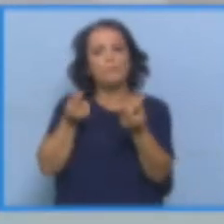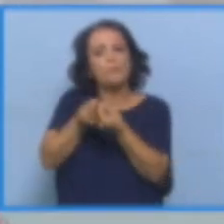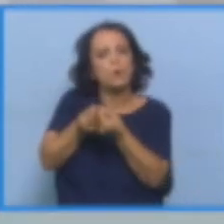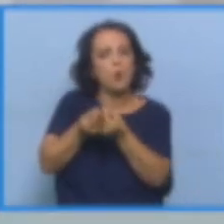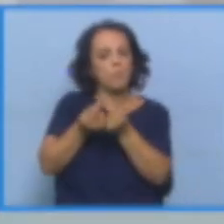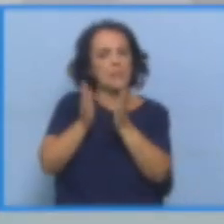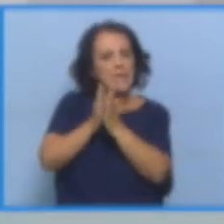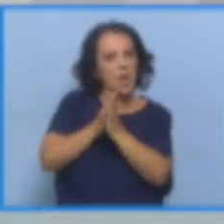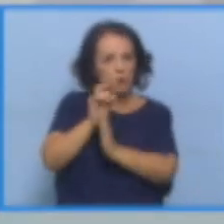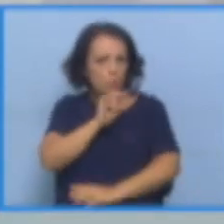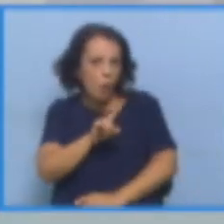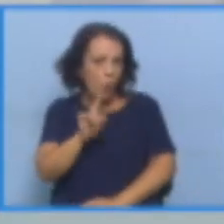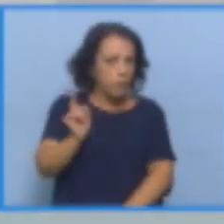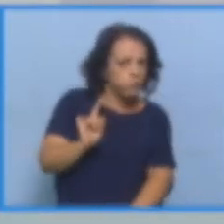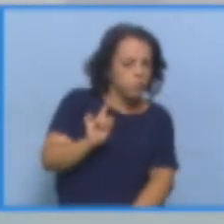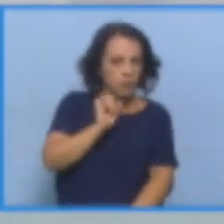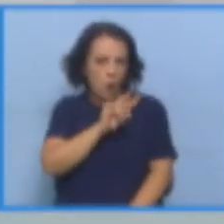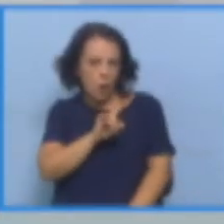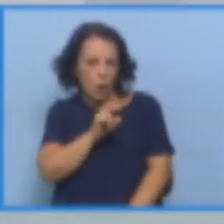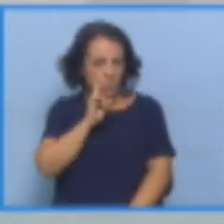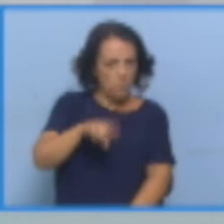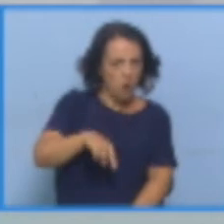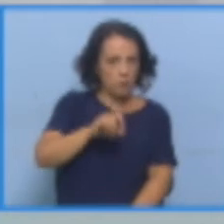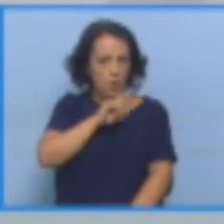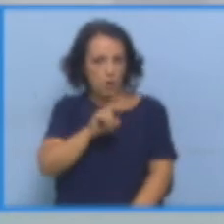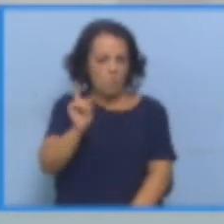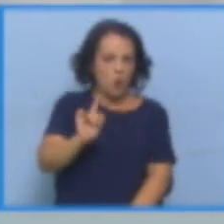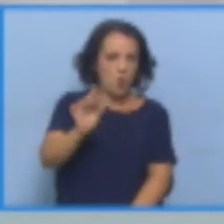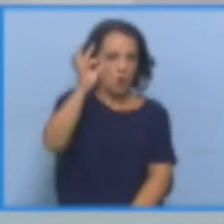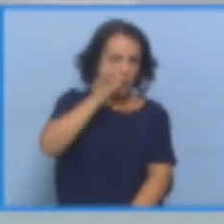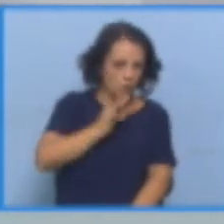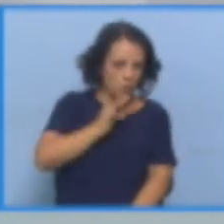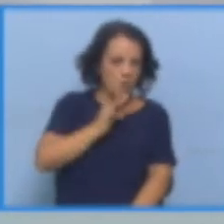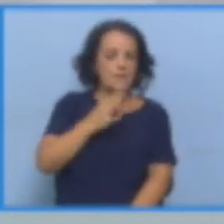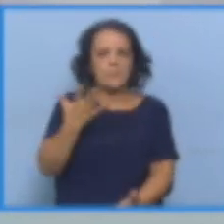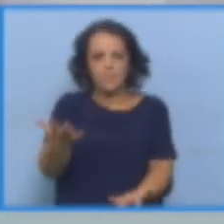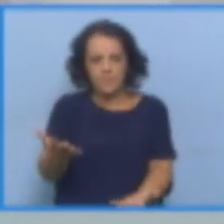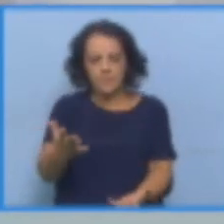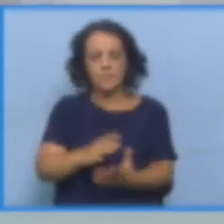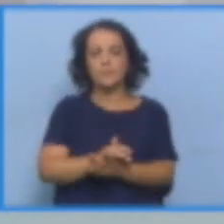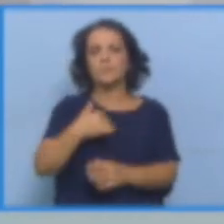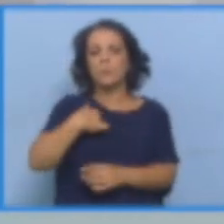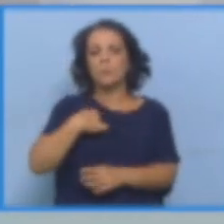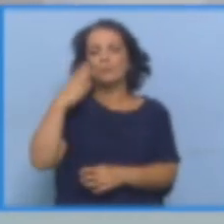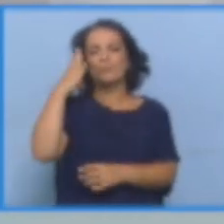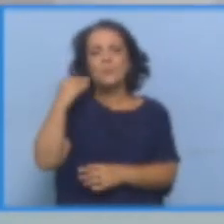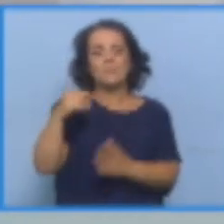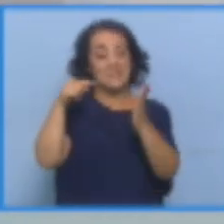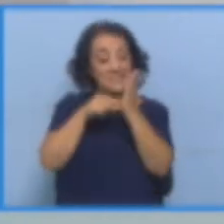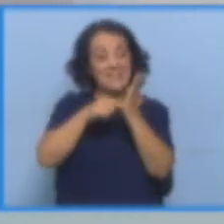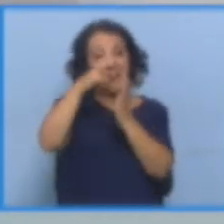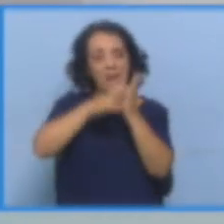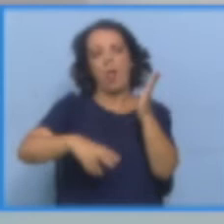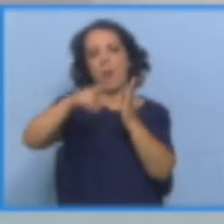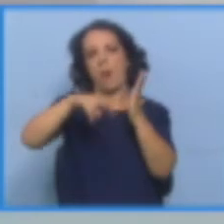mas põe-se mesmo a questão de se podem de novo ou não voltar a comungar. Penso que devíamos ler este texto e se